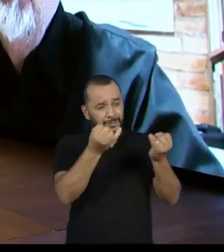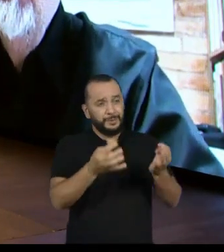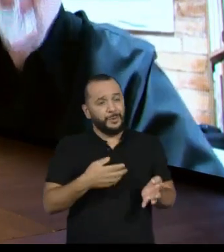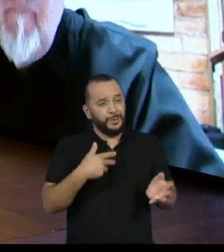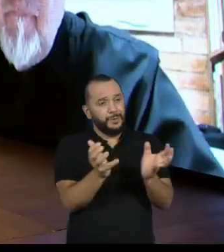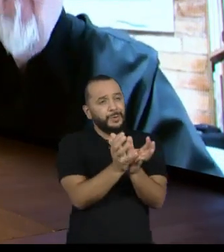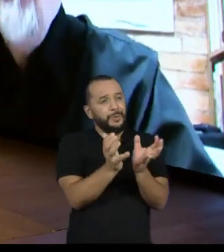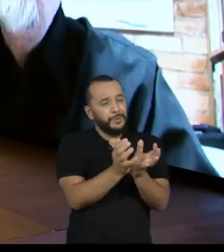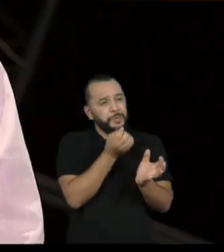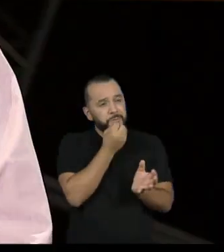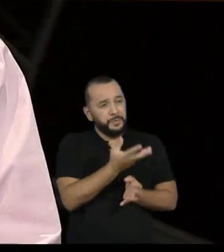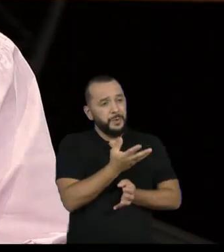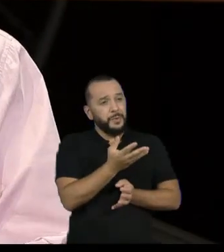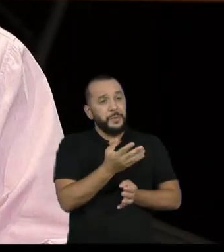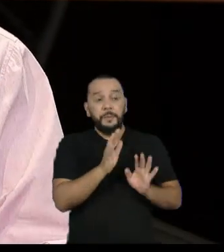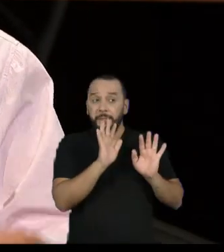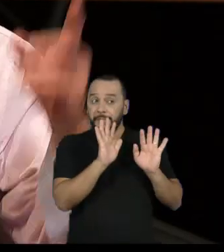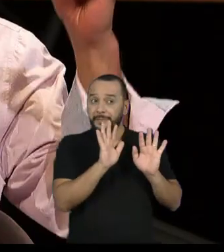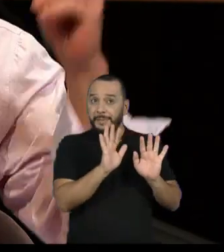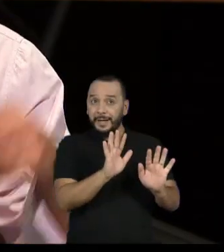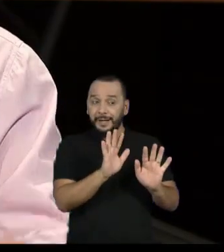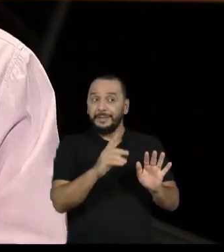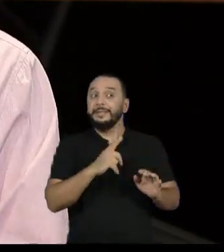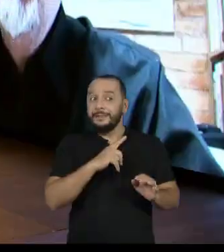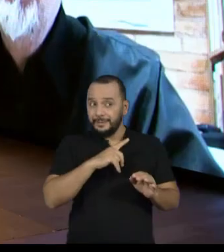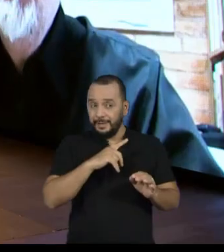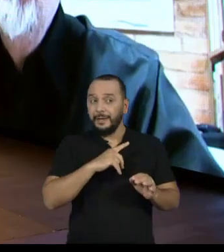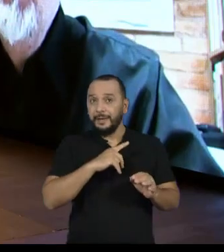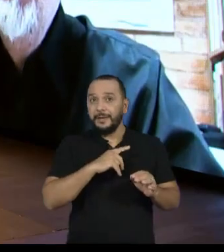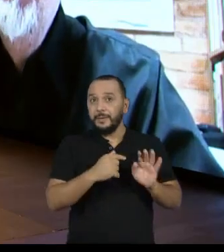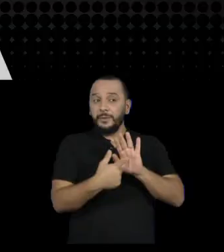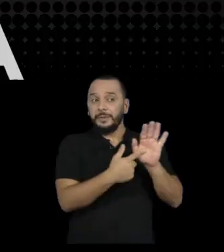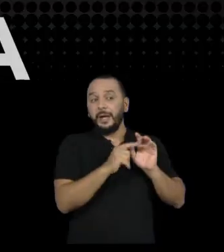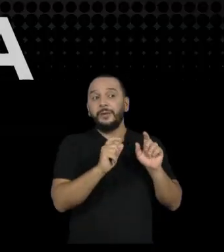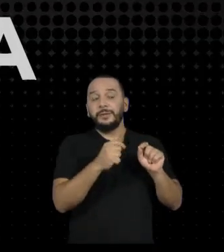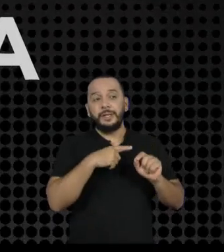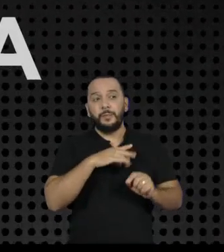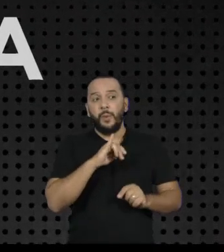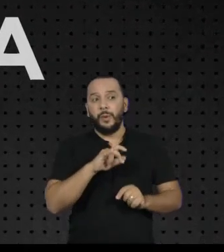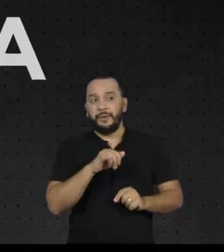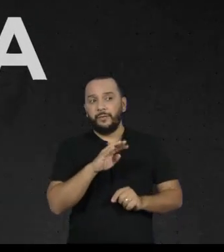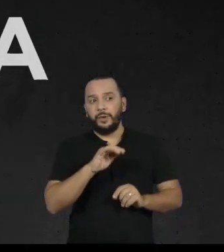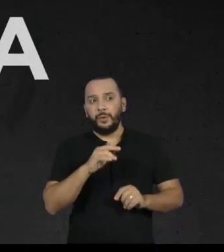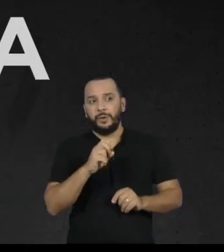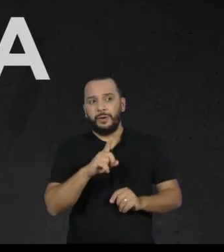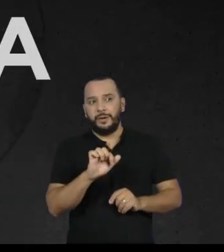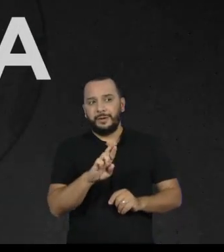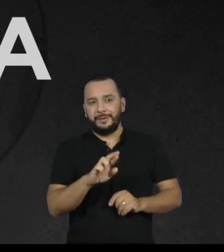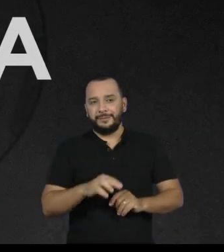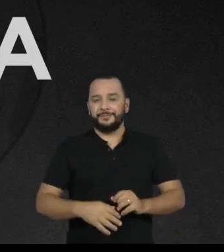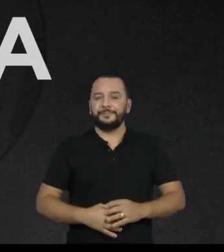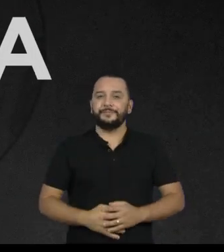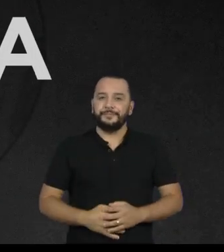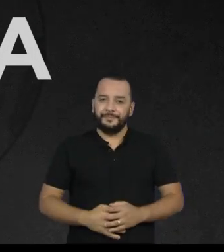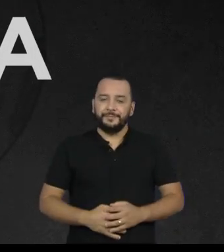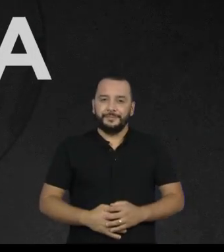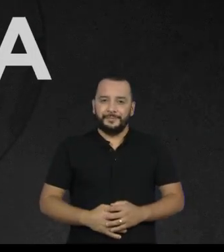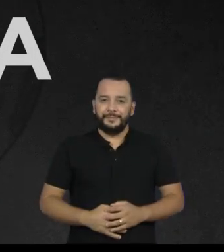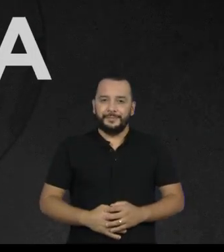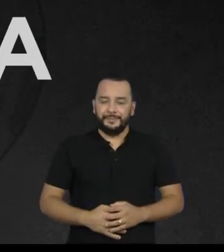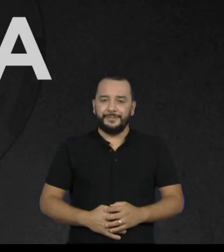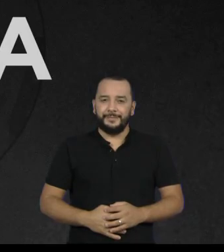Pronto, estamos de volta para continuar nossa conversa com o diretor teatral Ulisses Cruz. Você estava lá trabalhando com Antunes e decide fundar,